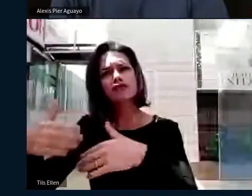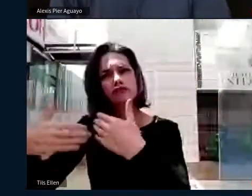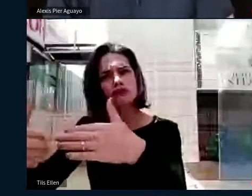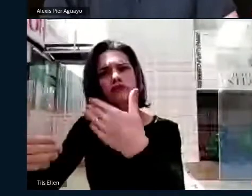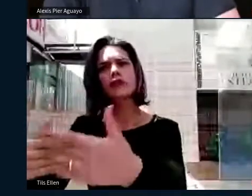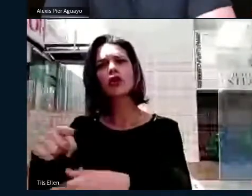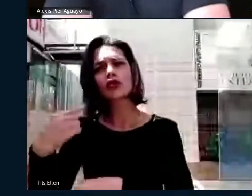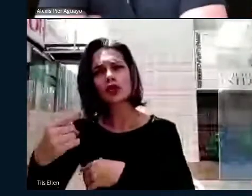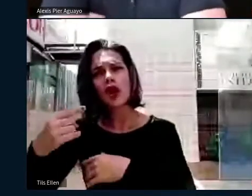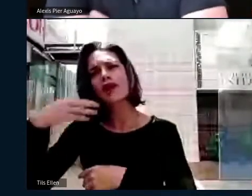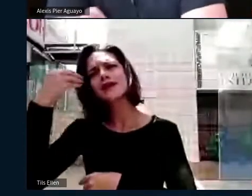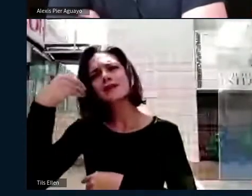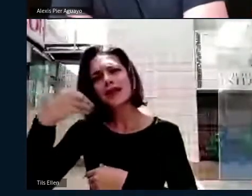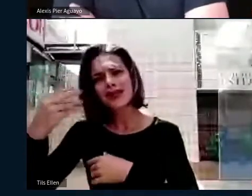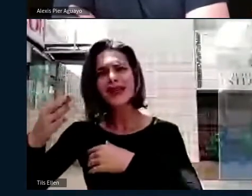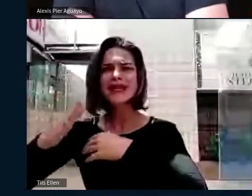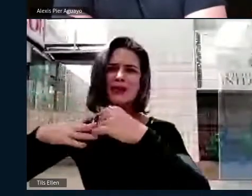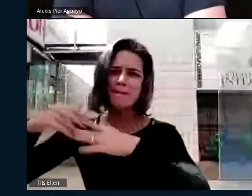Eu acho que